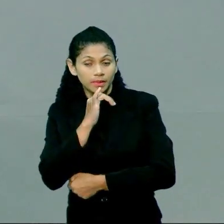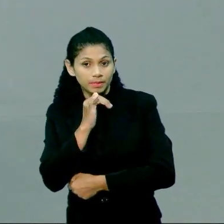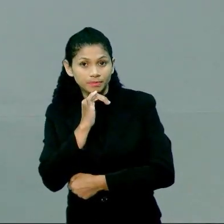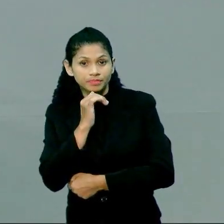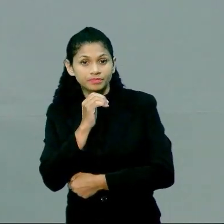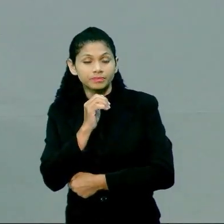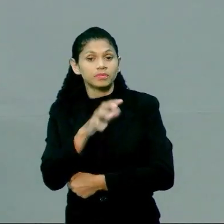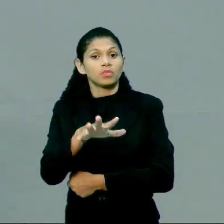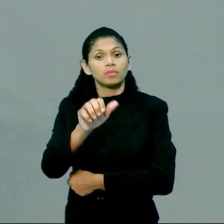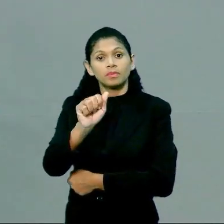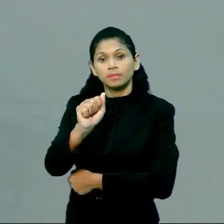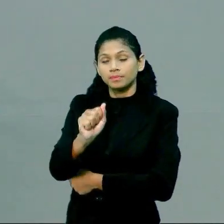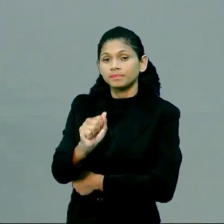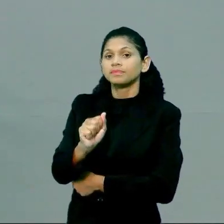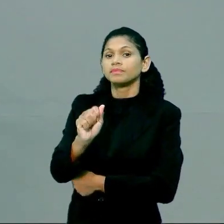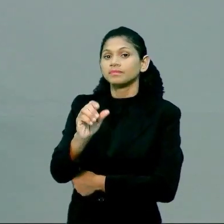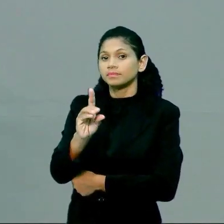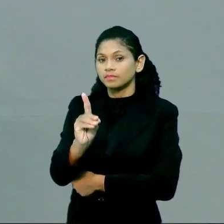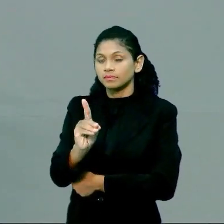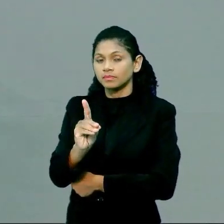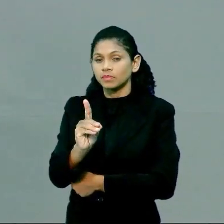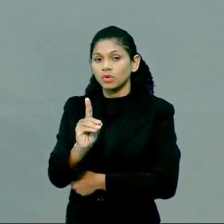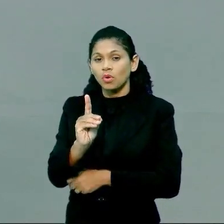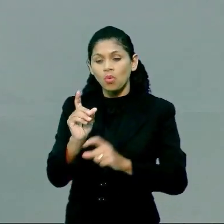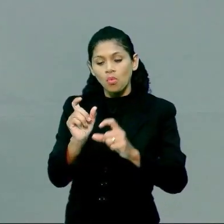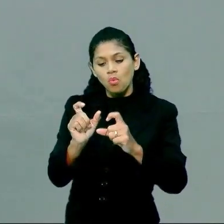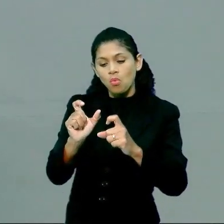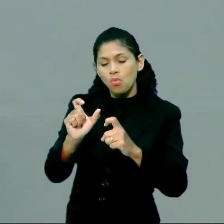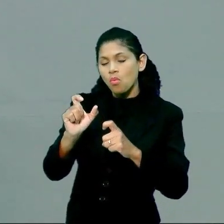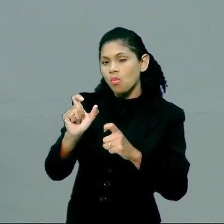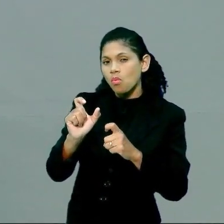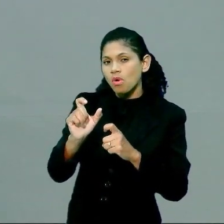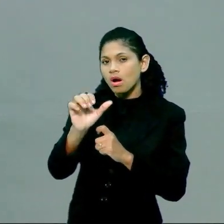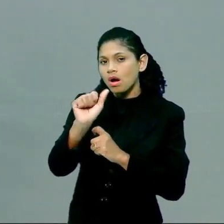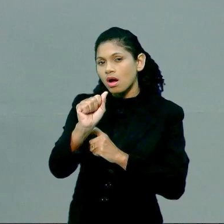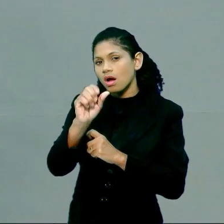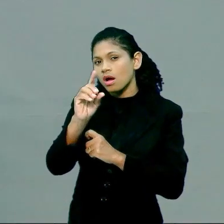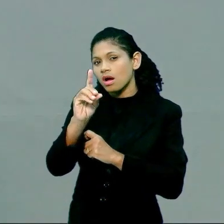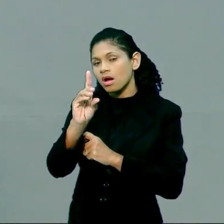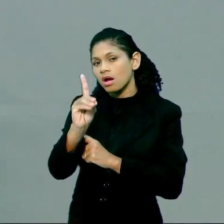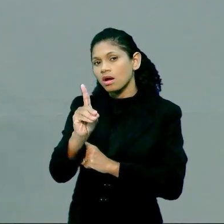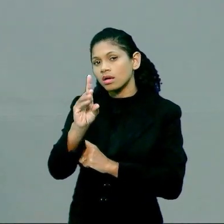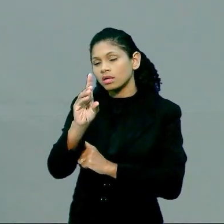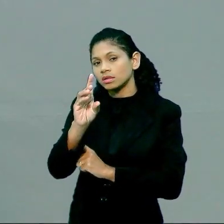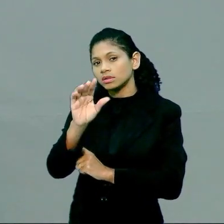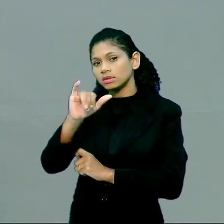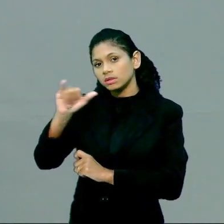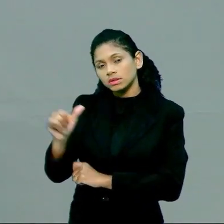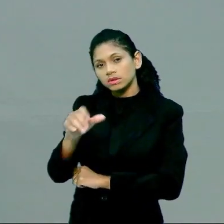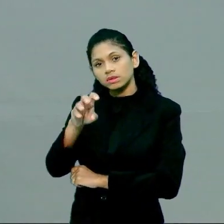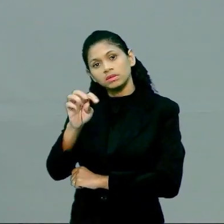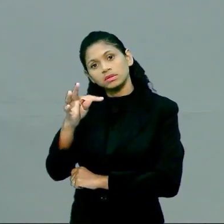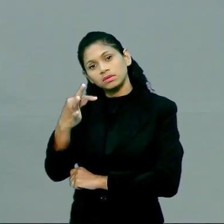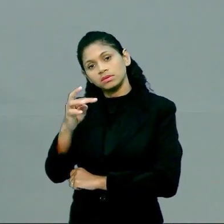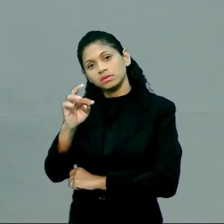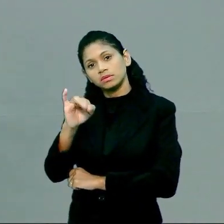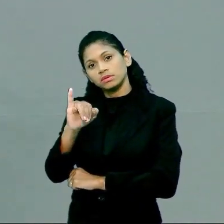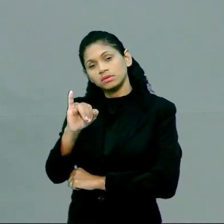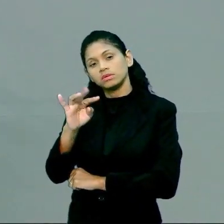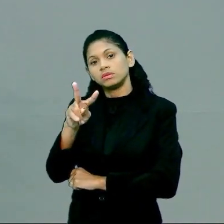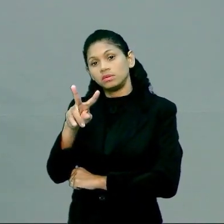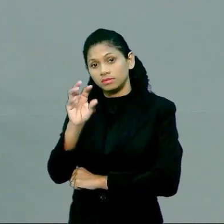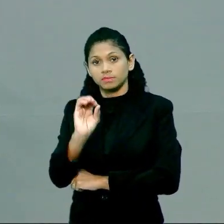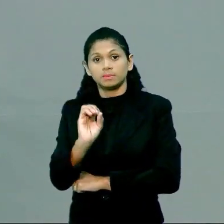dos pronomes adjetivos, que também tem a função de adjetivar, né, ou seja, caracterizar o substantivo.